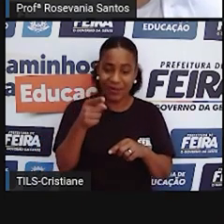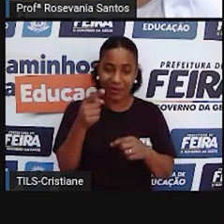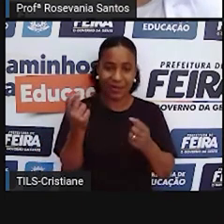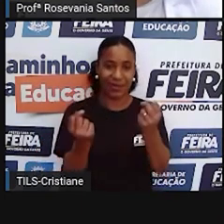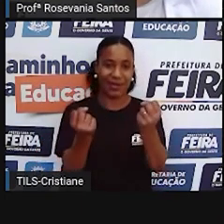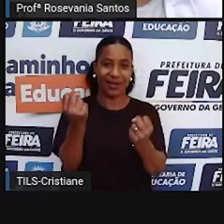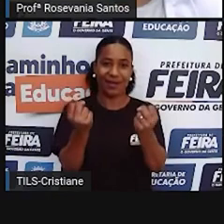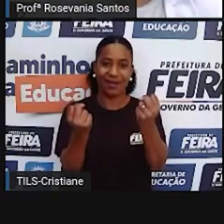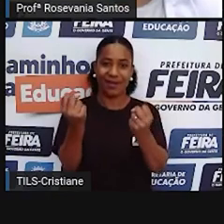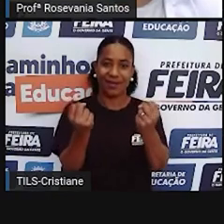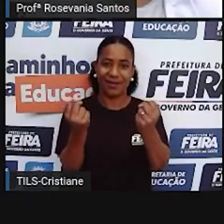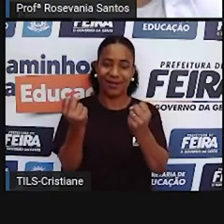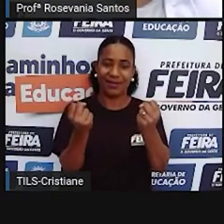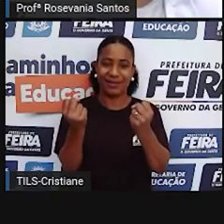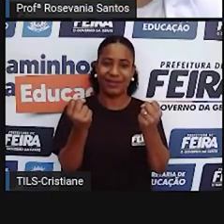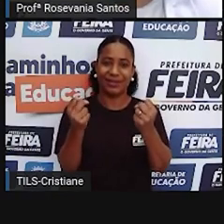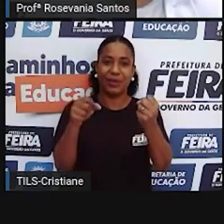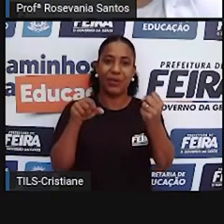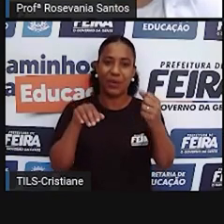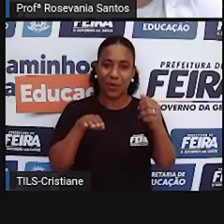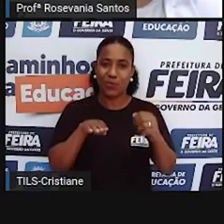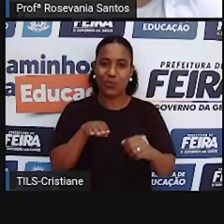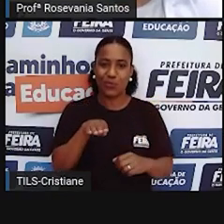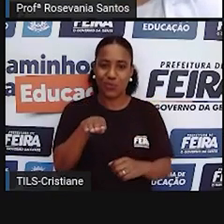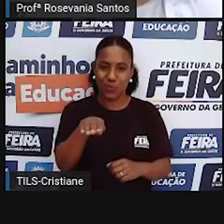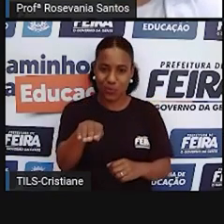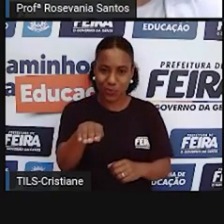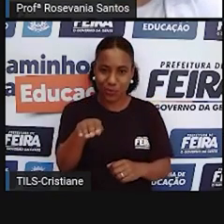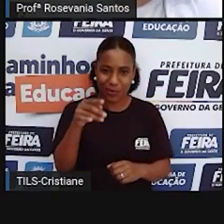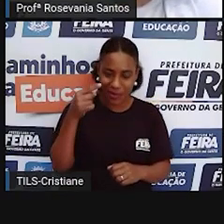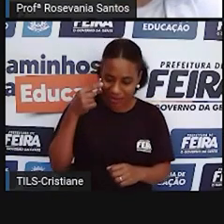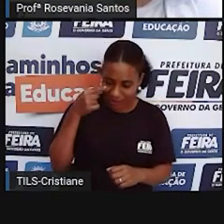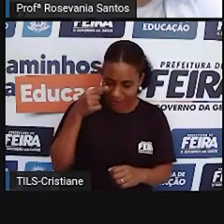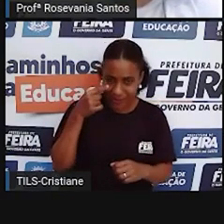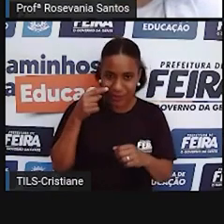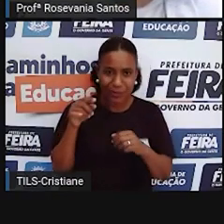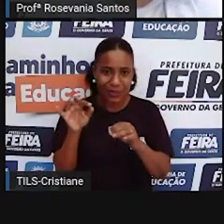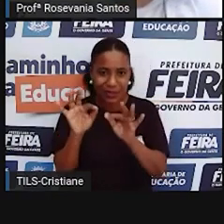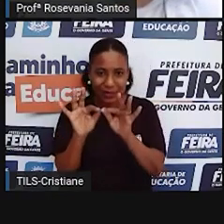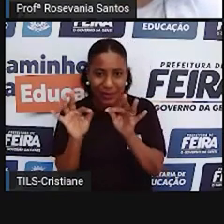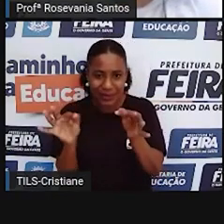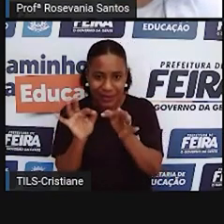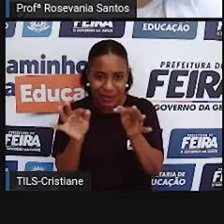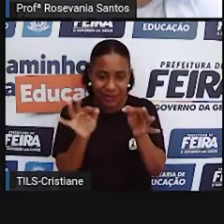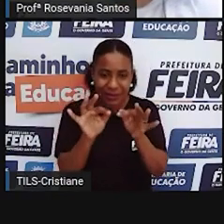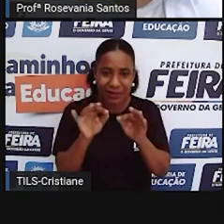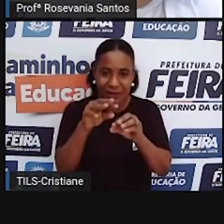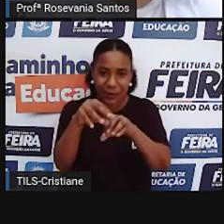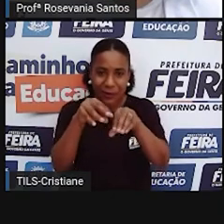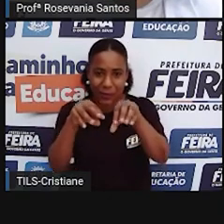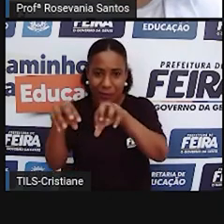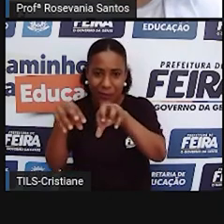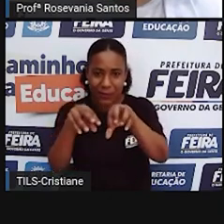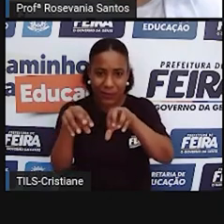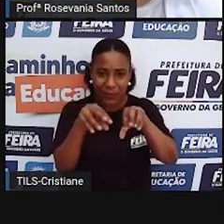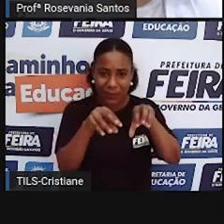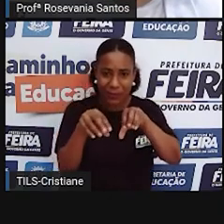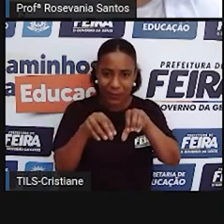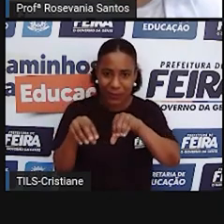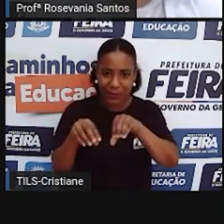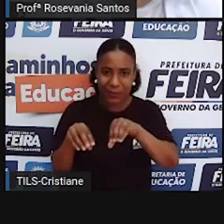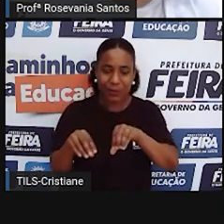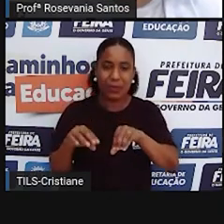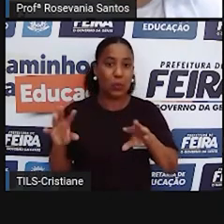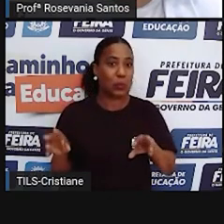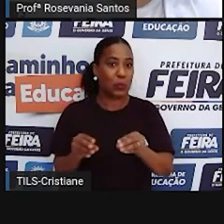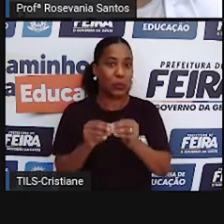têm, né, aquela preocupação, o lado que vai abrir a porta. Então, é bem legal mesmo essa questão de você estudar o espaço